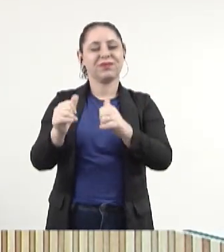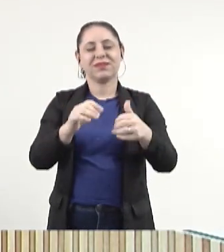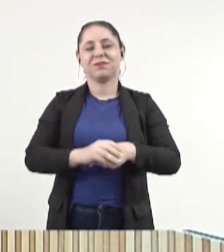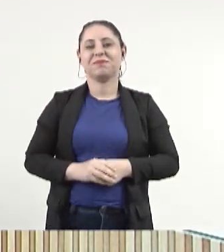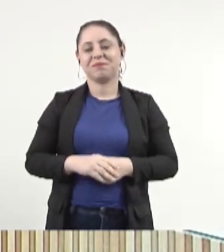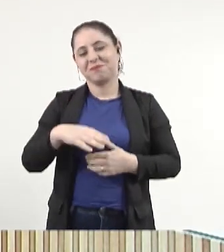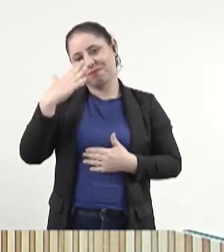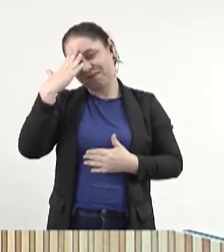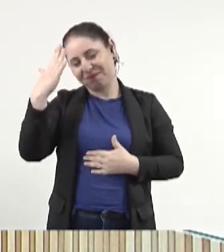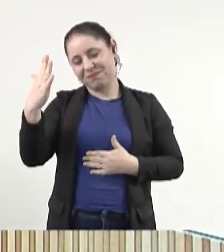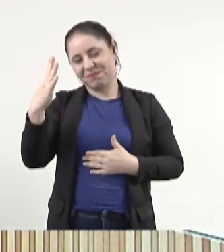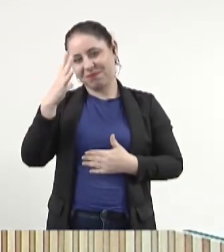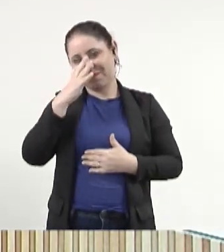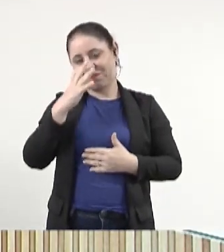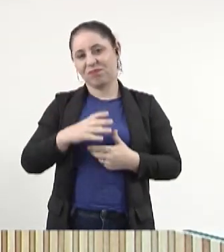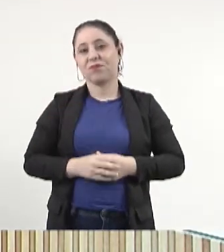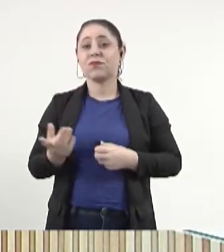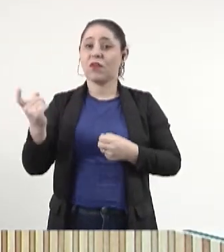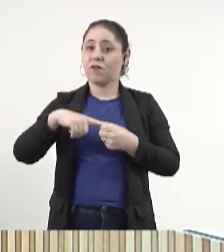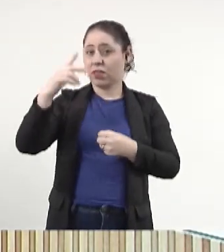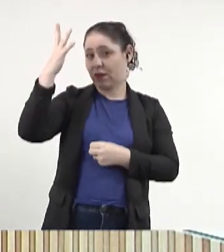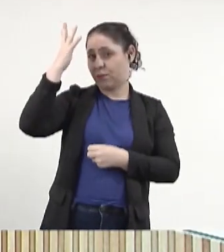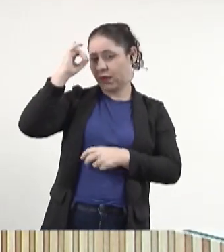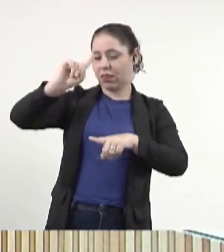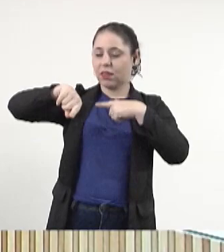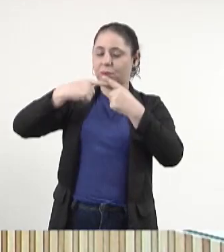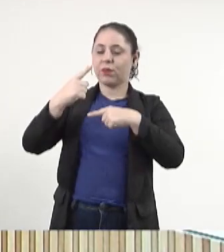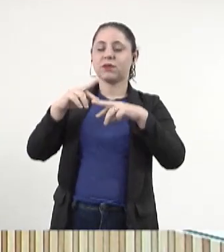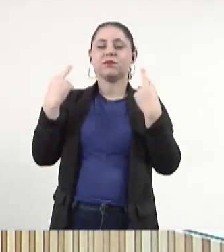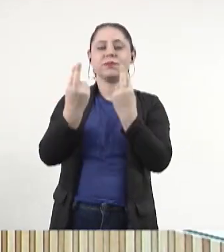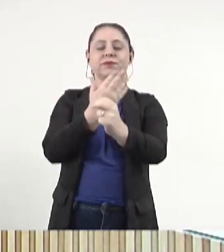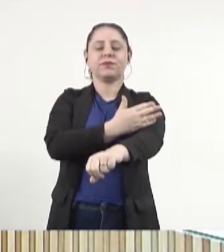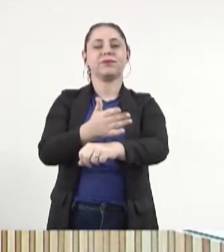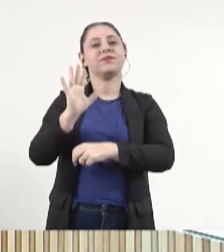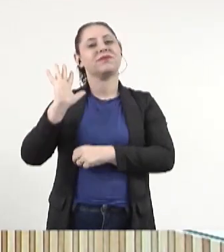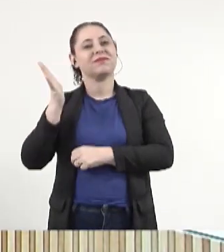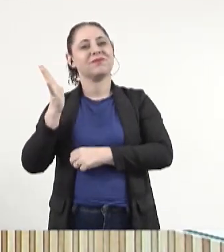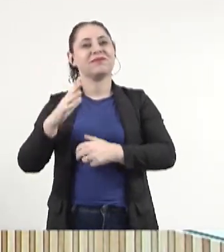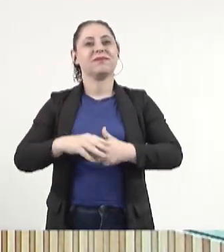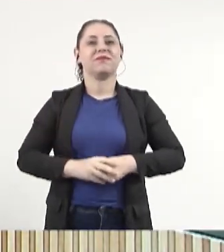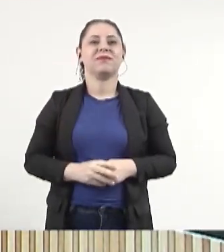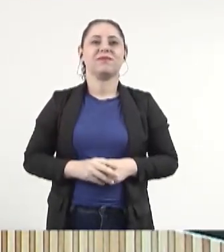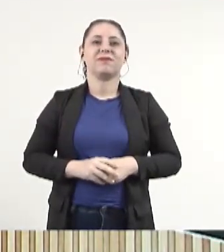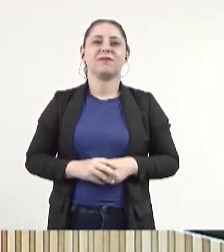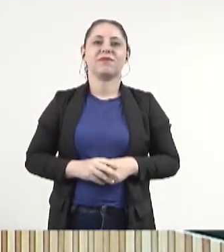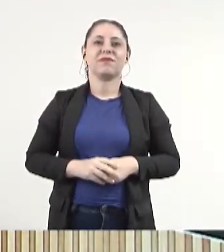Muito obrigado pela sua audiência. A gente volta amanhã, logo após a sessão plenária. Tchau!